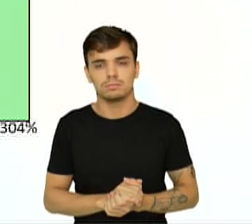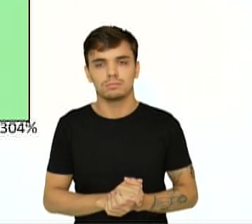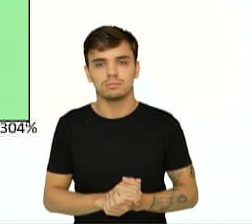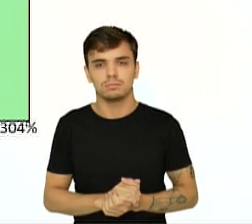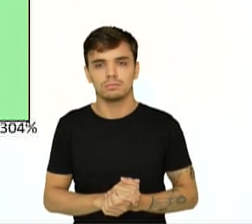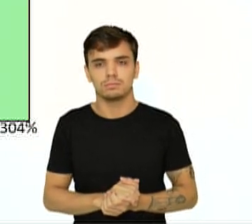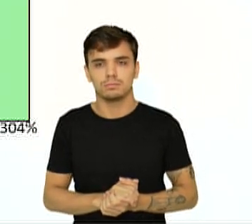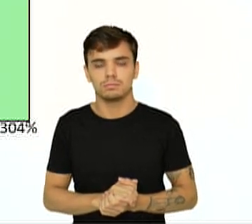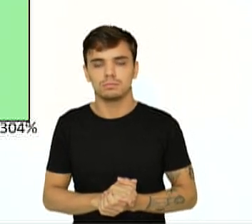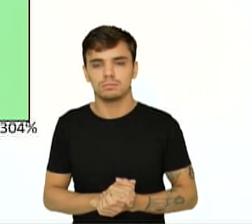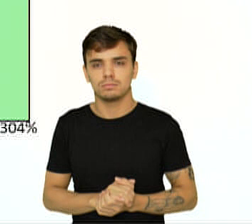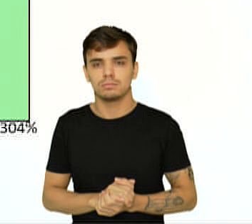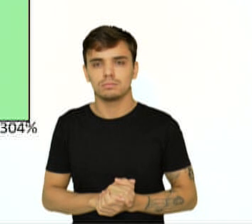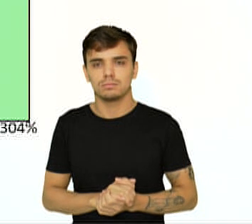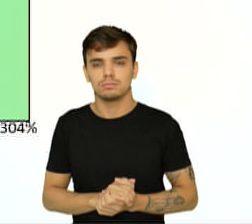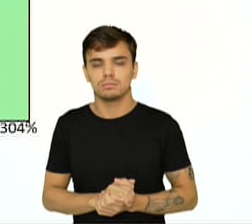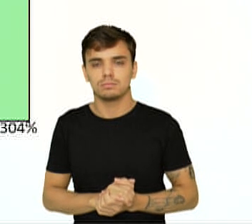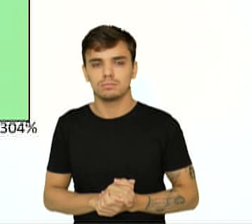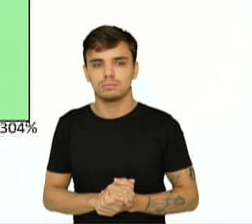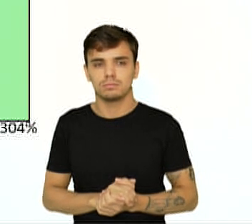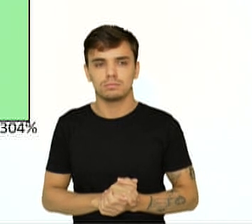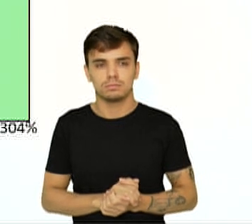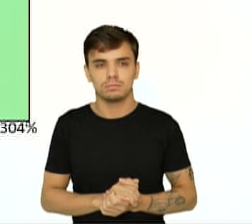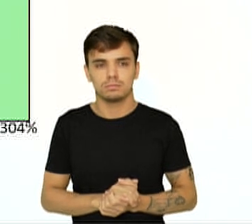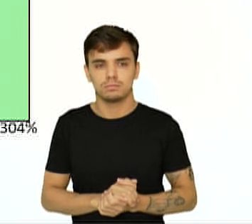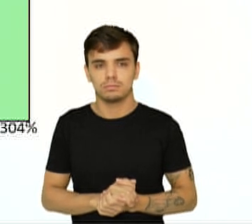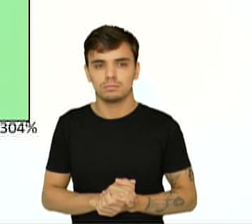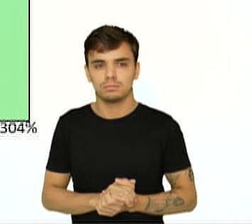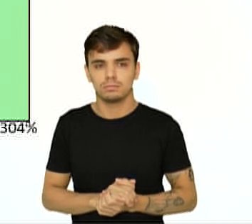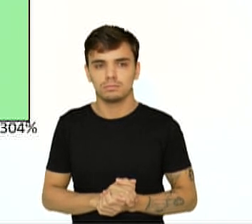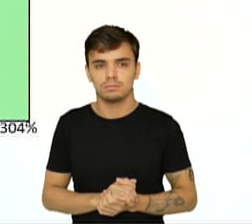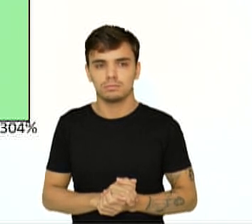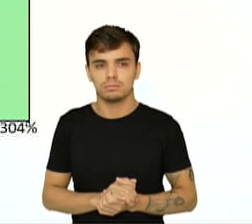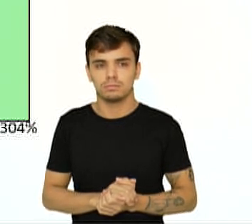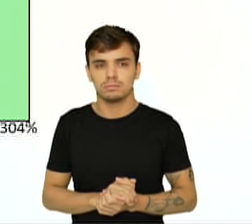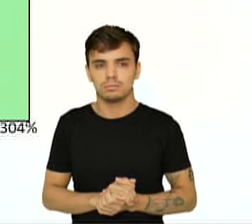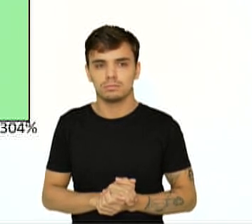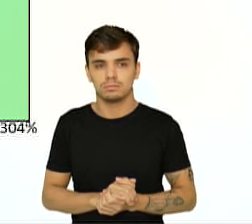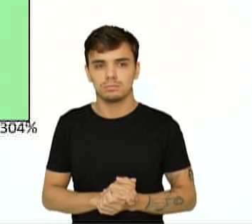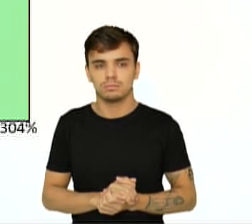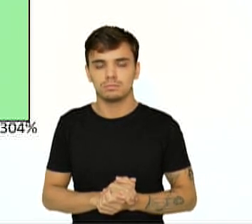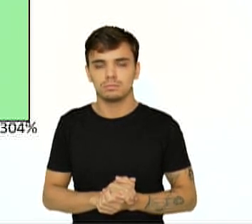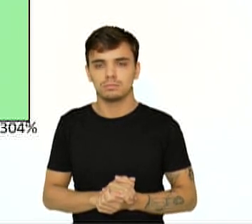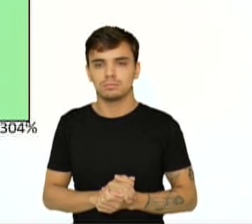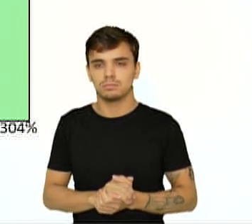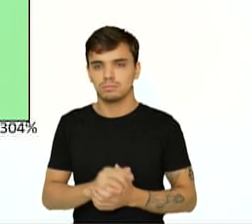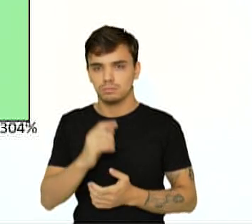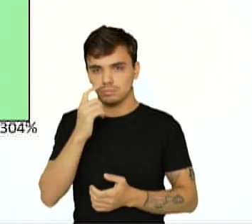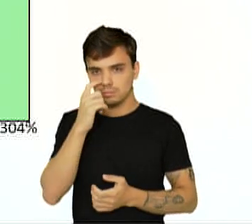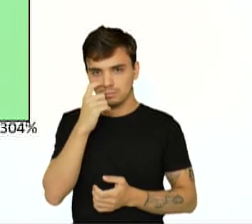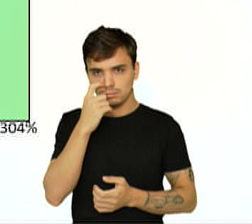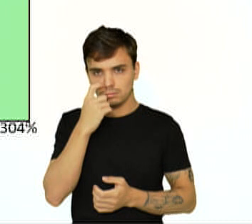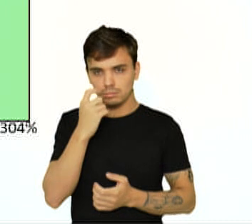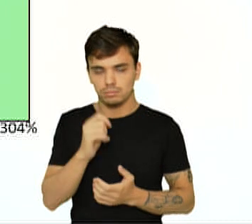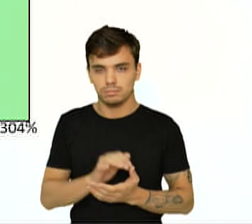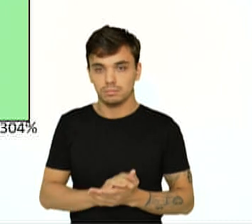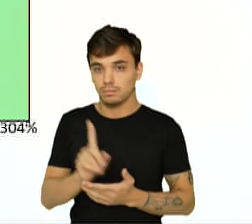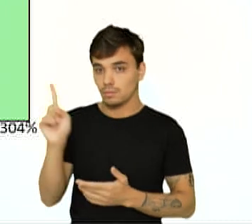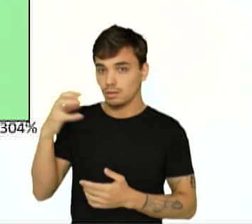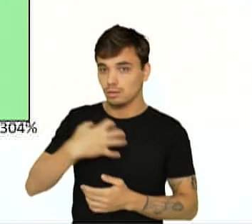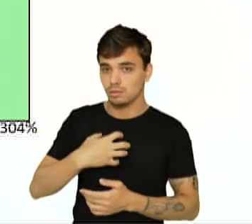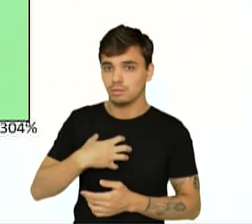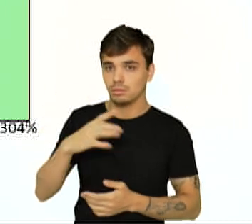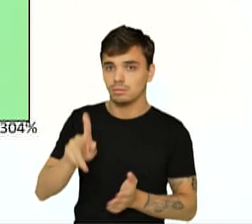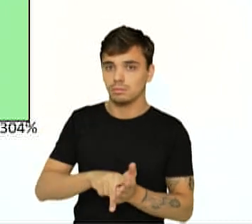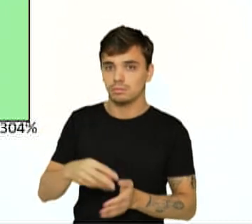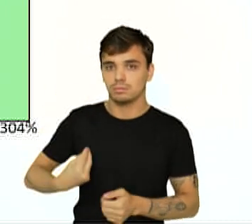computadora, celu, abreviação de celular, chocolate e cama, né? Esse é o estilo de vida